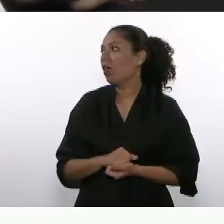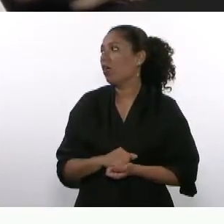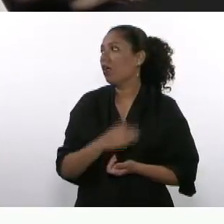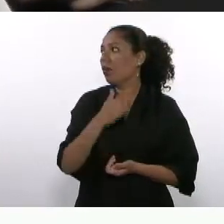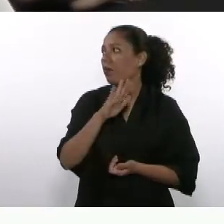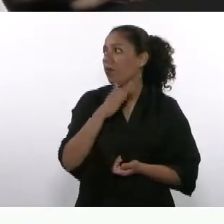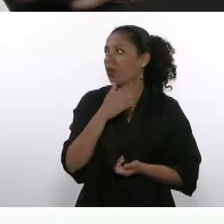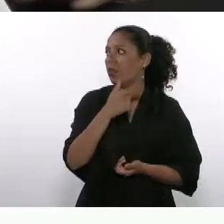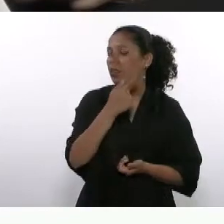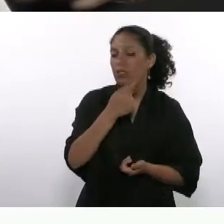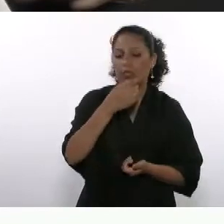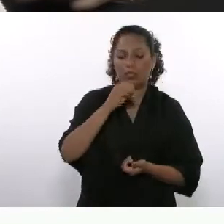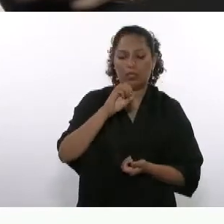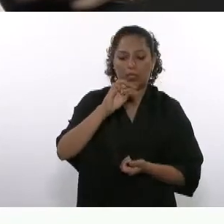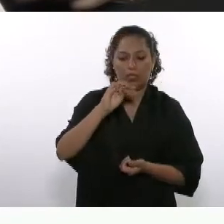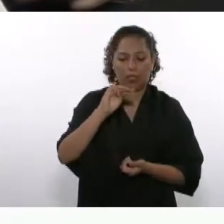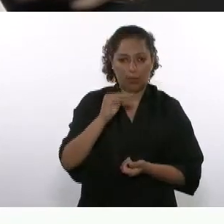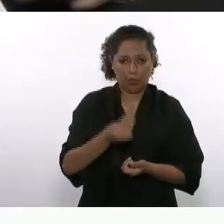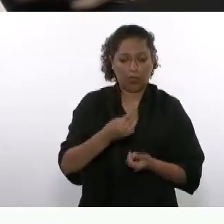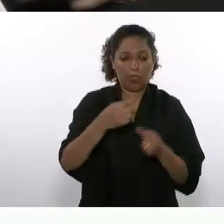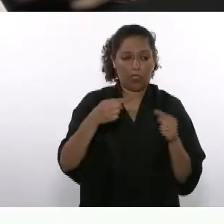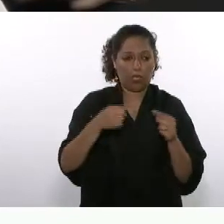Aproximadamente 70 milhões é do Prodetur,